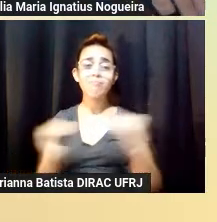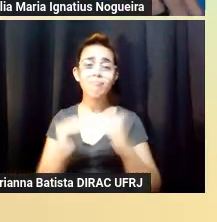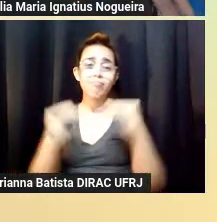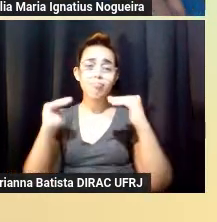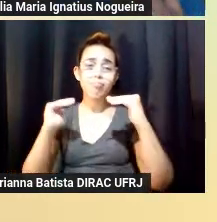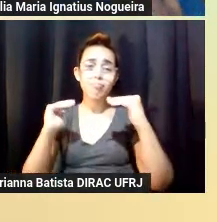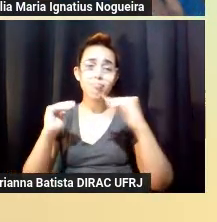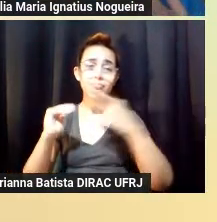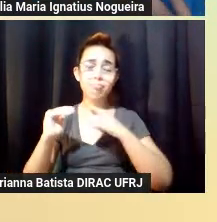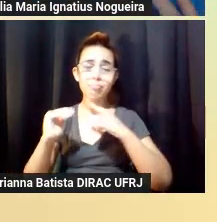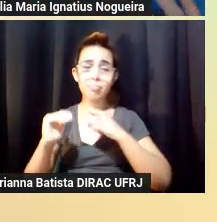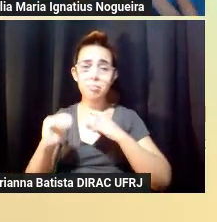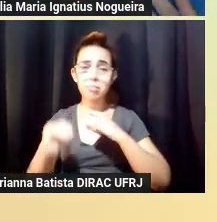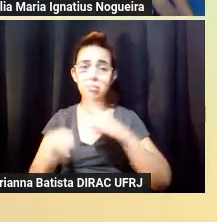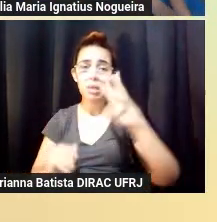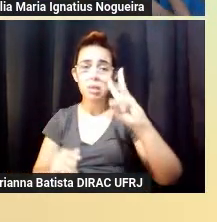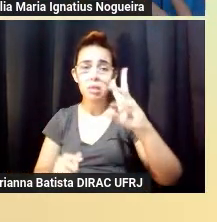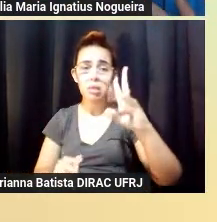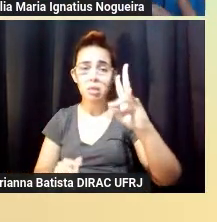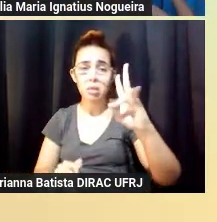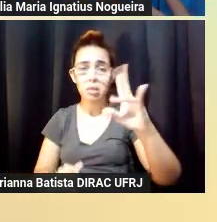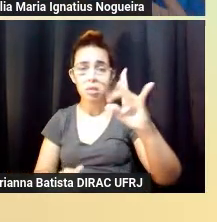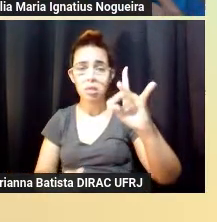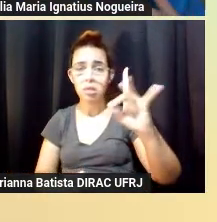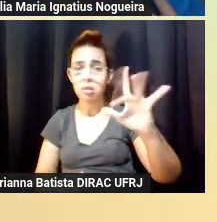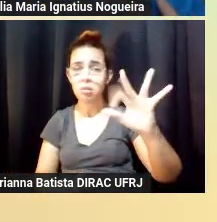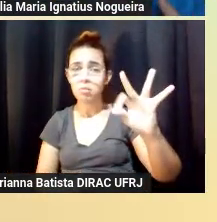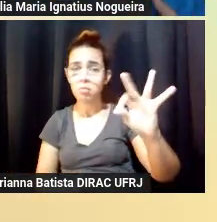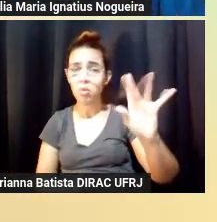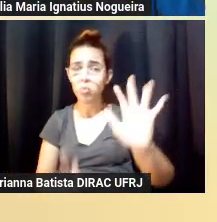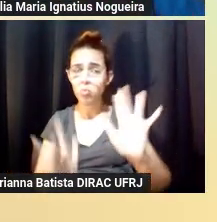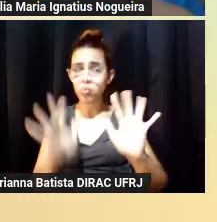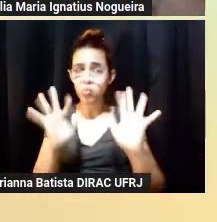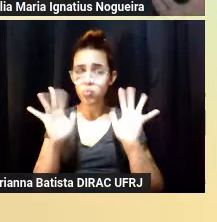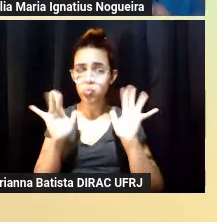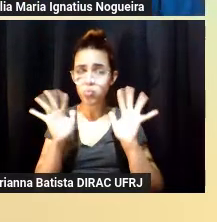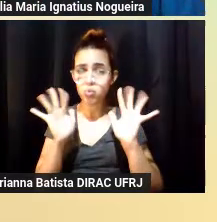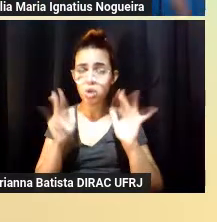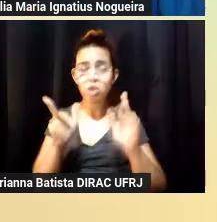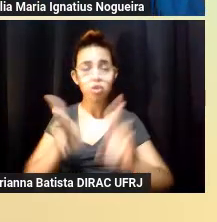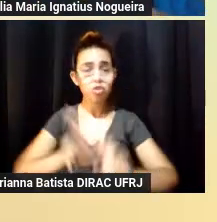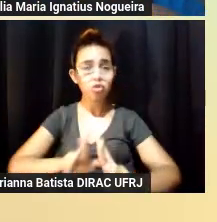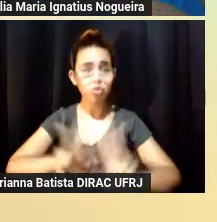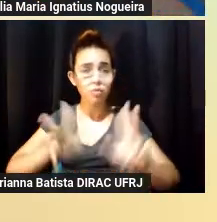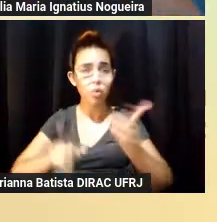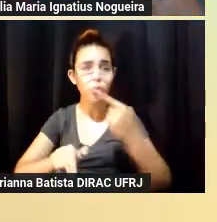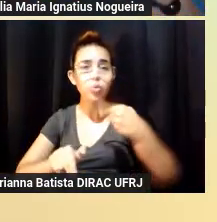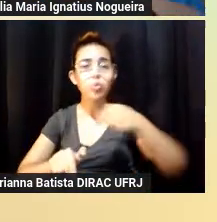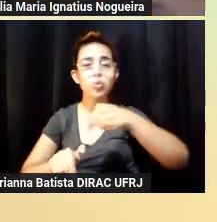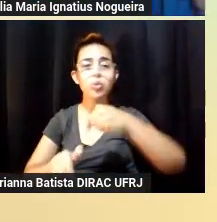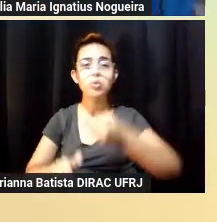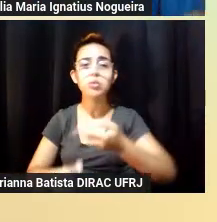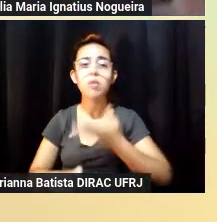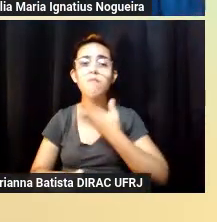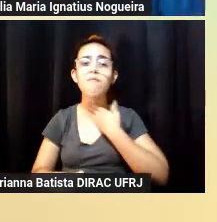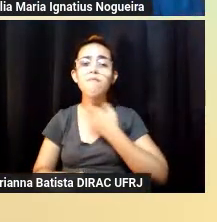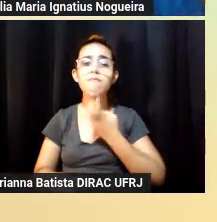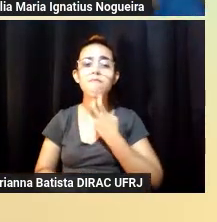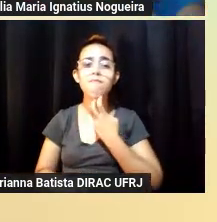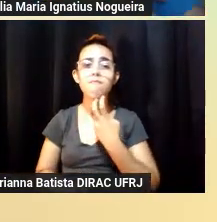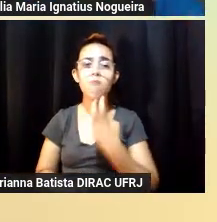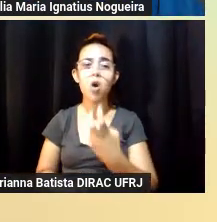impressões digitais diferentes, a nossa íris, o nosso DNA, o nosso timbre de voz, a nossa cor da pele, temos gostos,